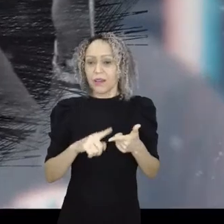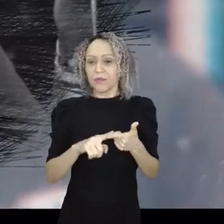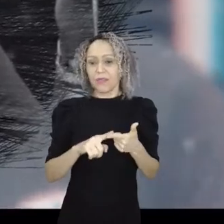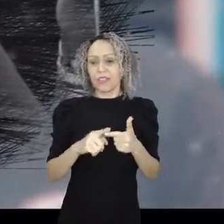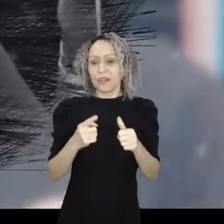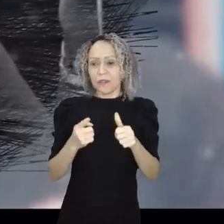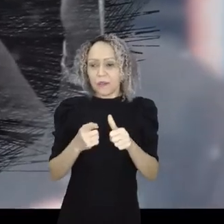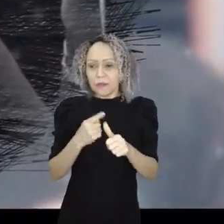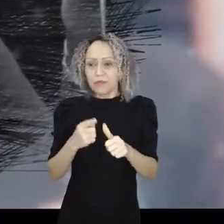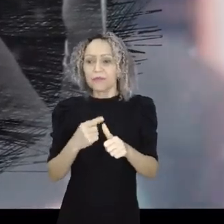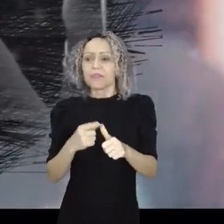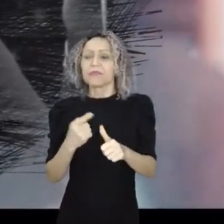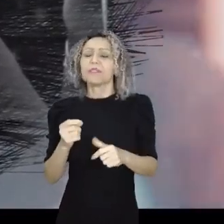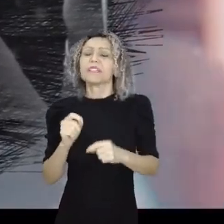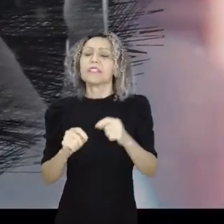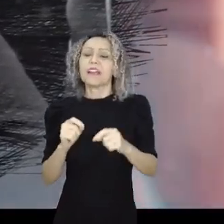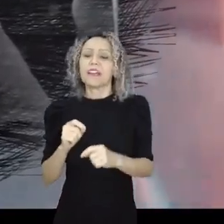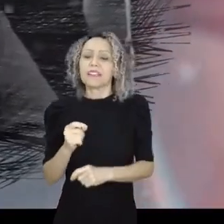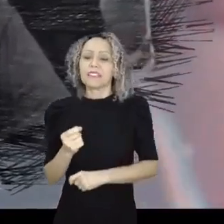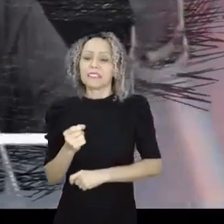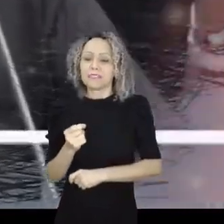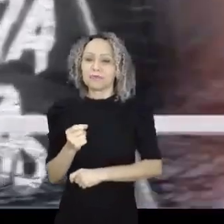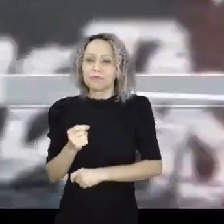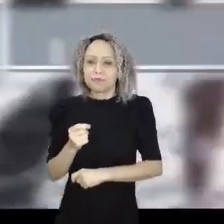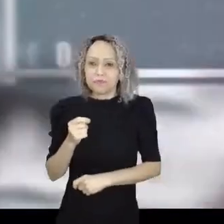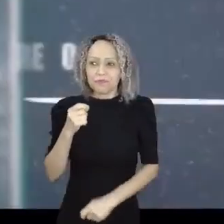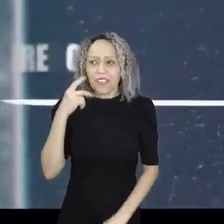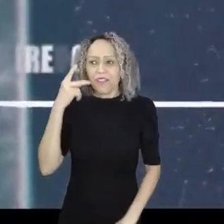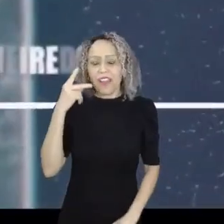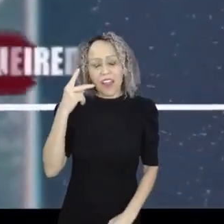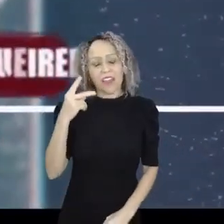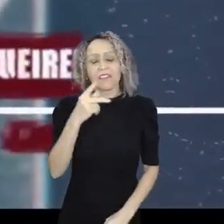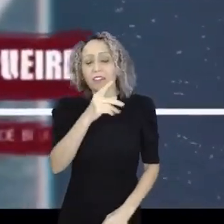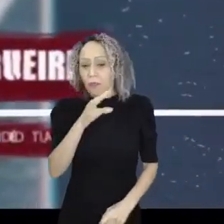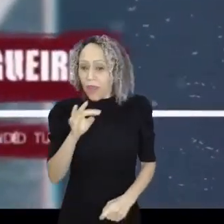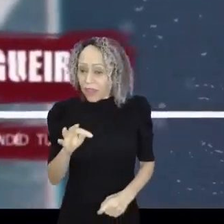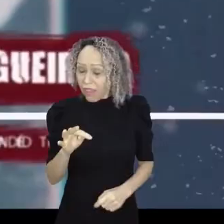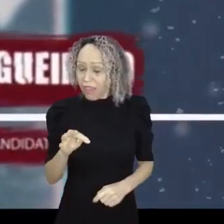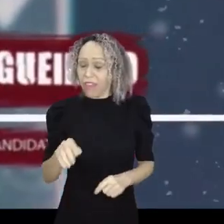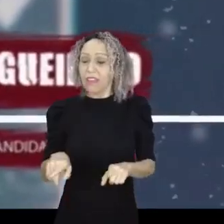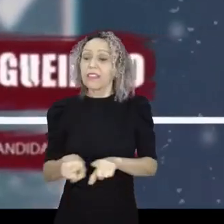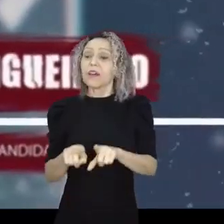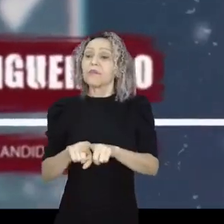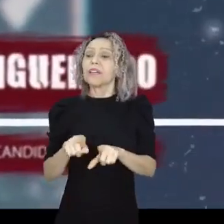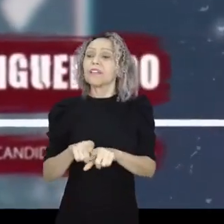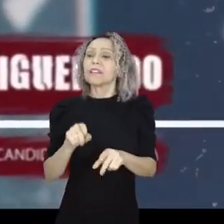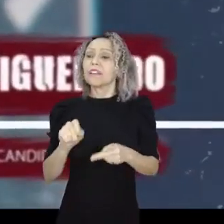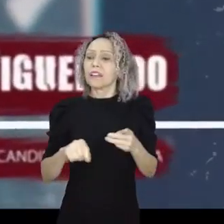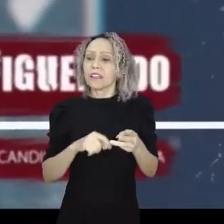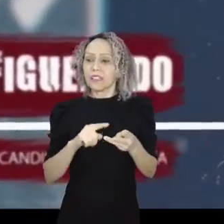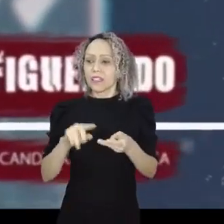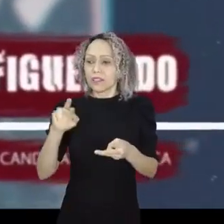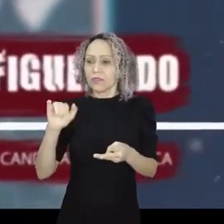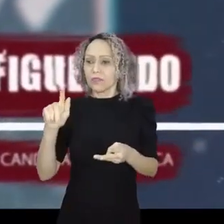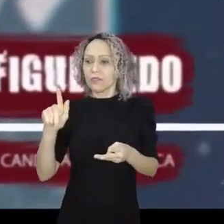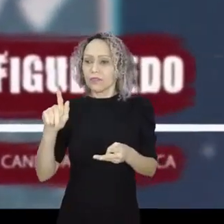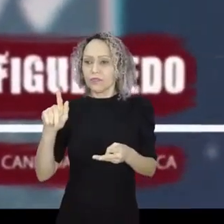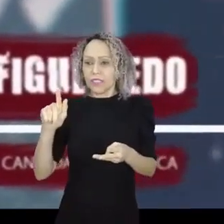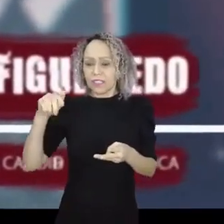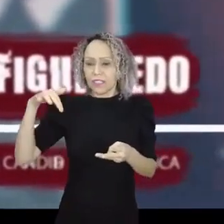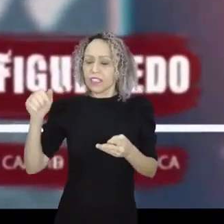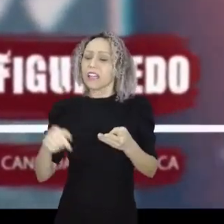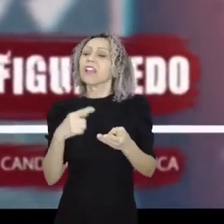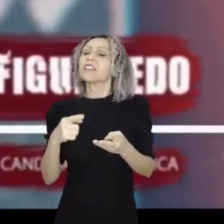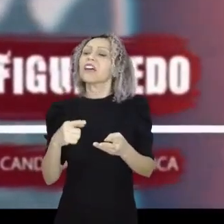Silva. Também é do PT a primeira candidatura lésbica assumida. Virgínia Figueiredo se candidatou a um cargo eletivo no Rio de